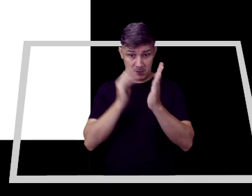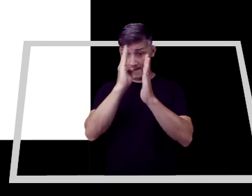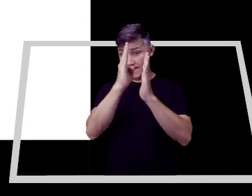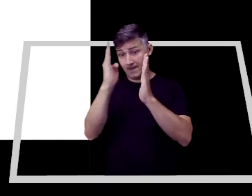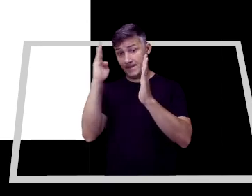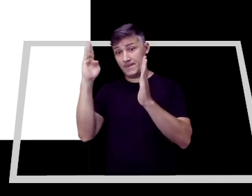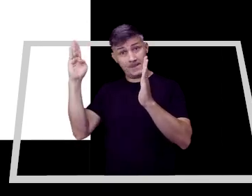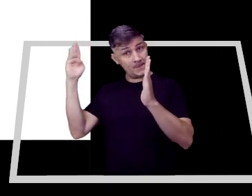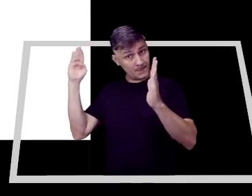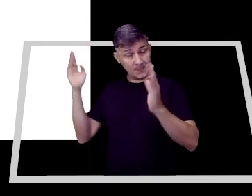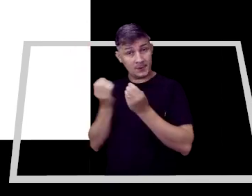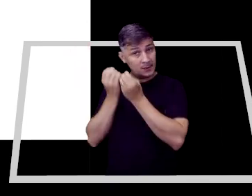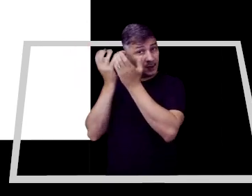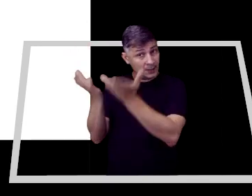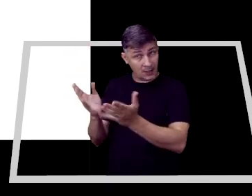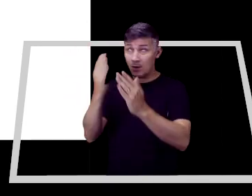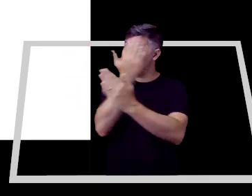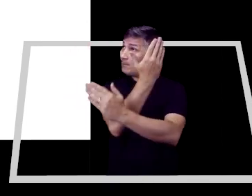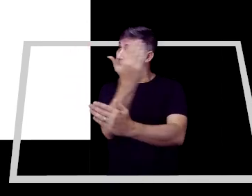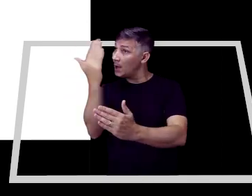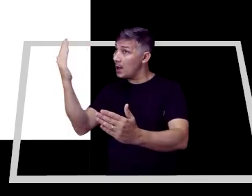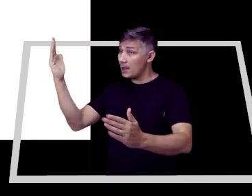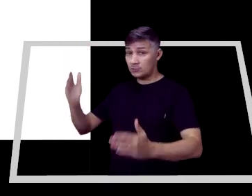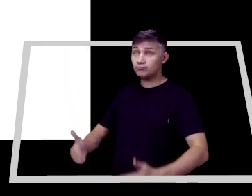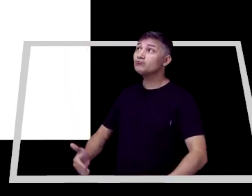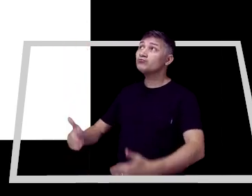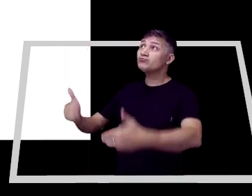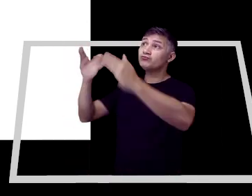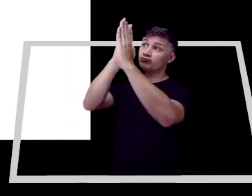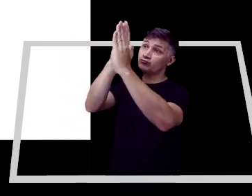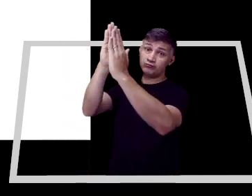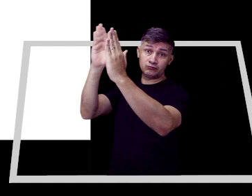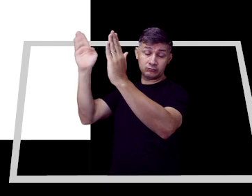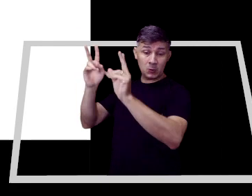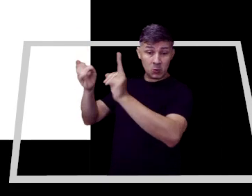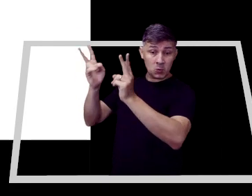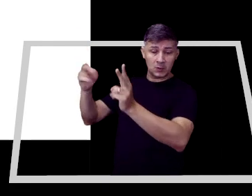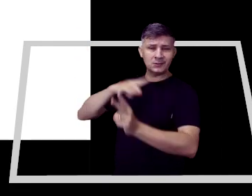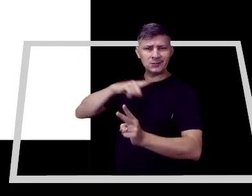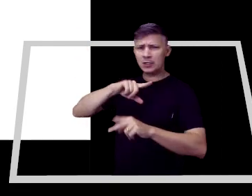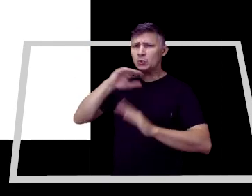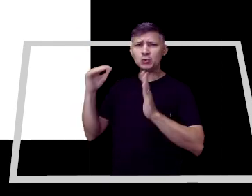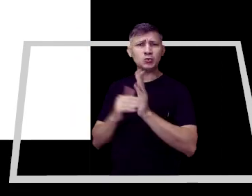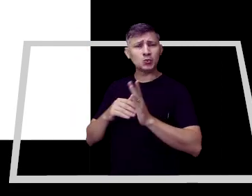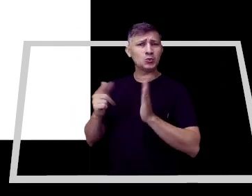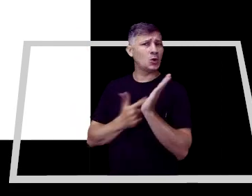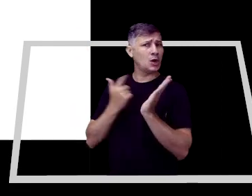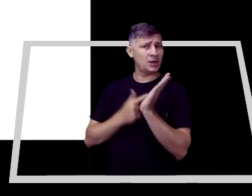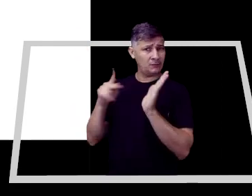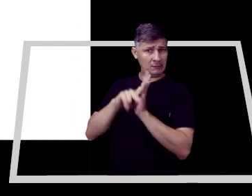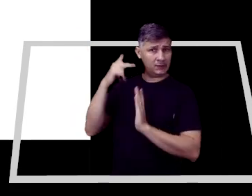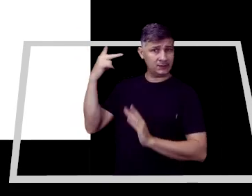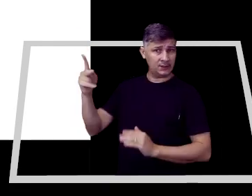então ofertar uma parede vertical que contivesse toda essa coleção e